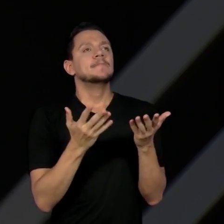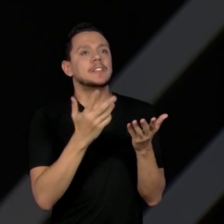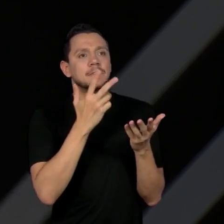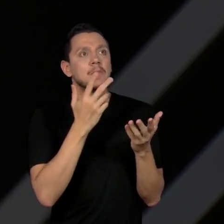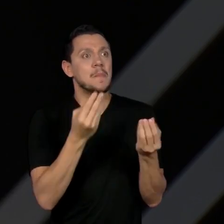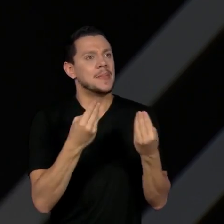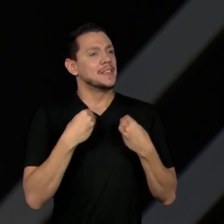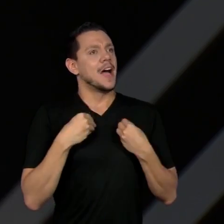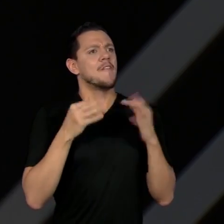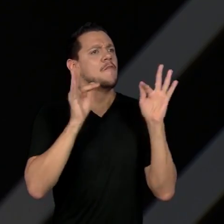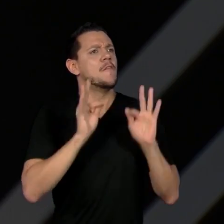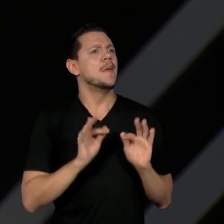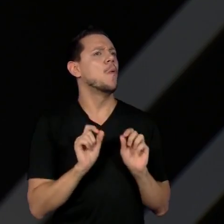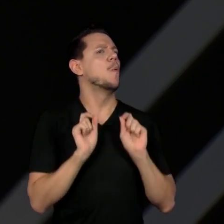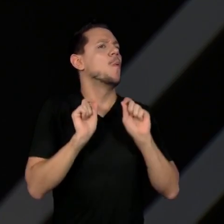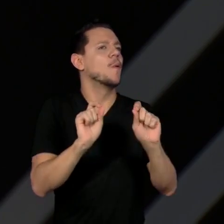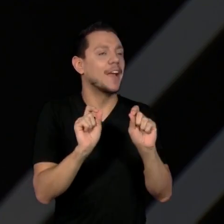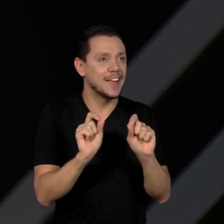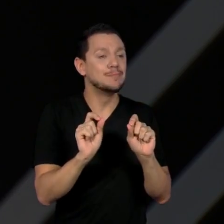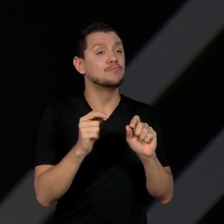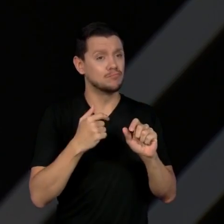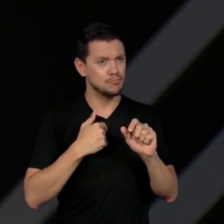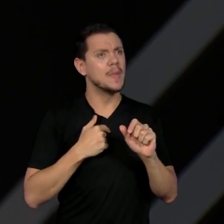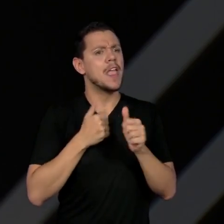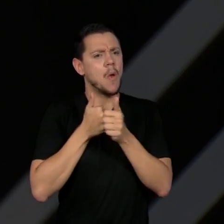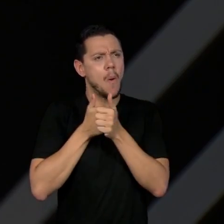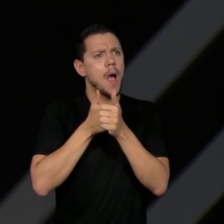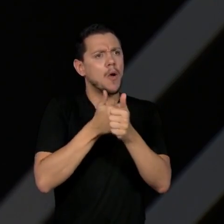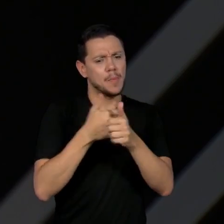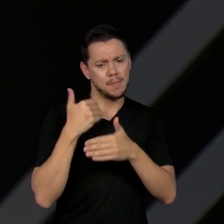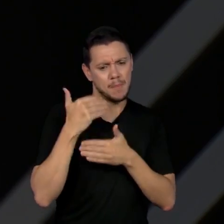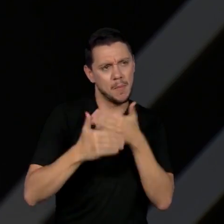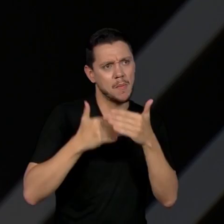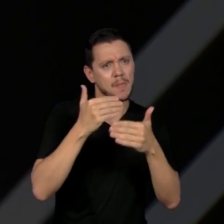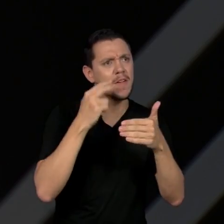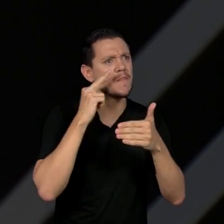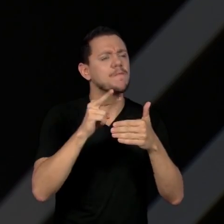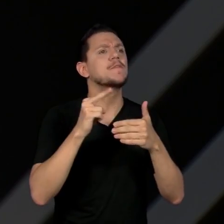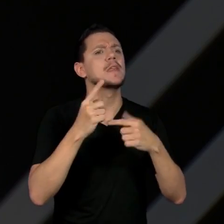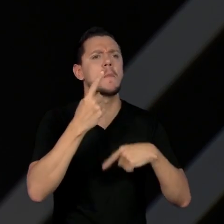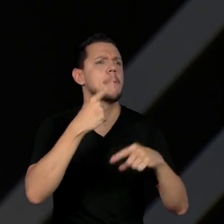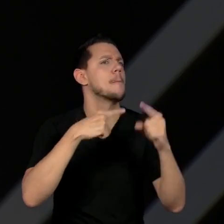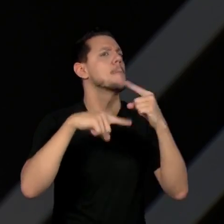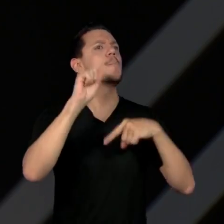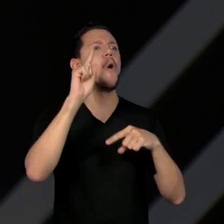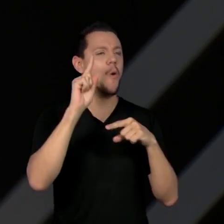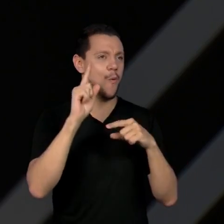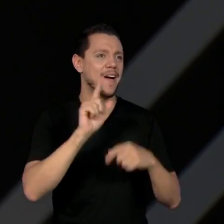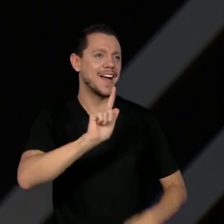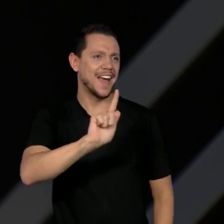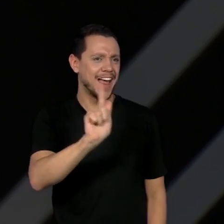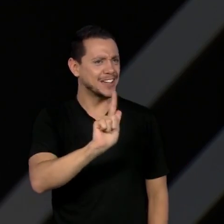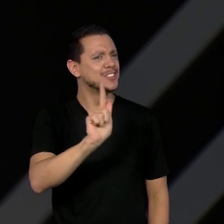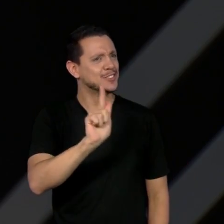muito feliz é que eu acompanhei esse progresso do Grajaú, que hoje é um celeiro